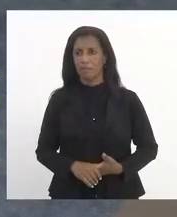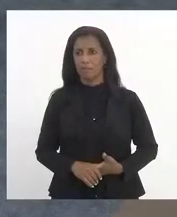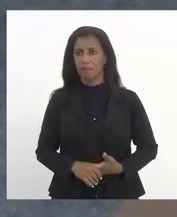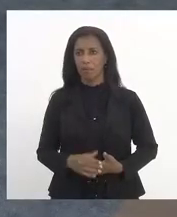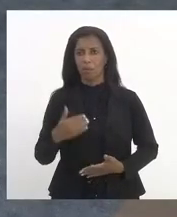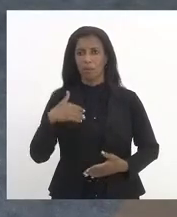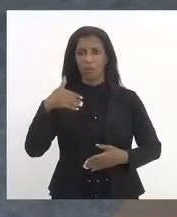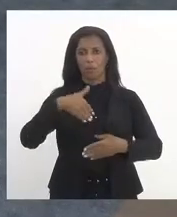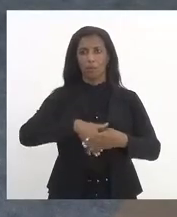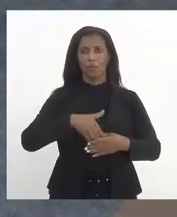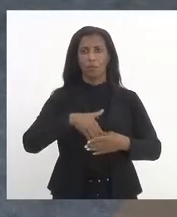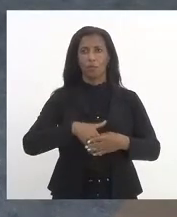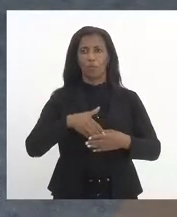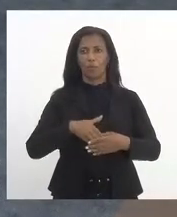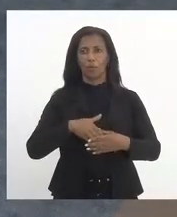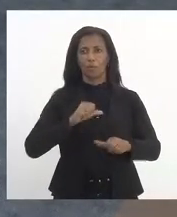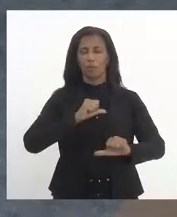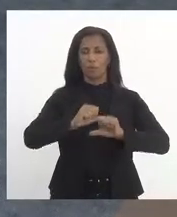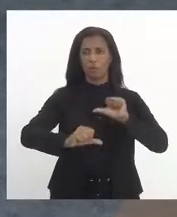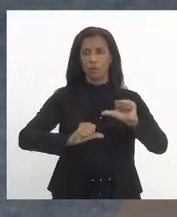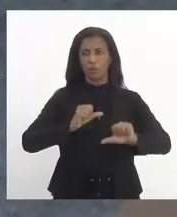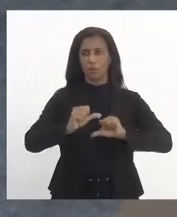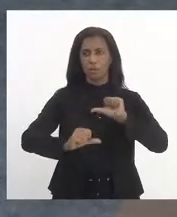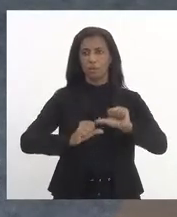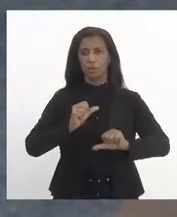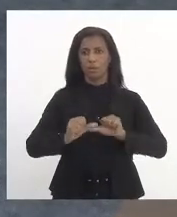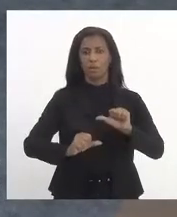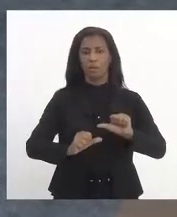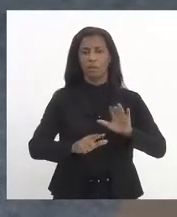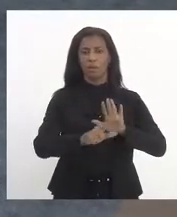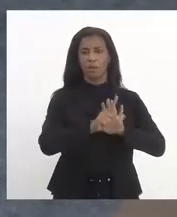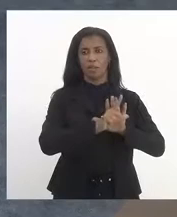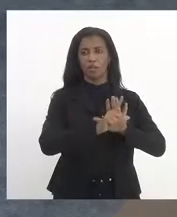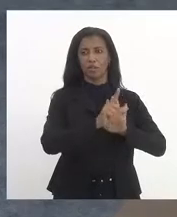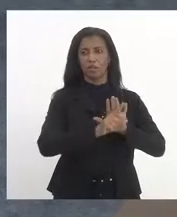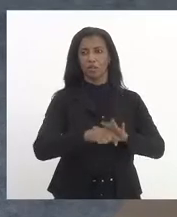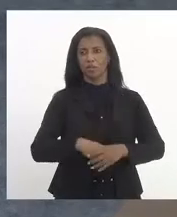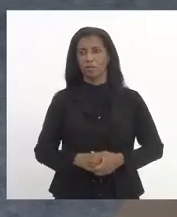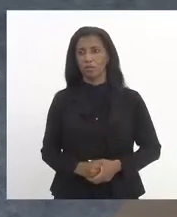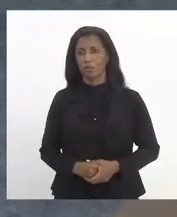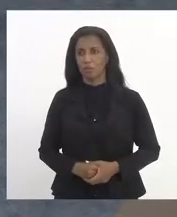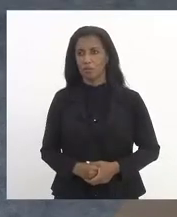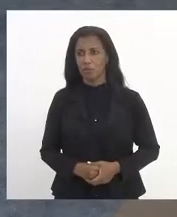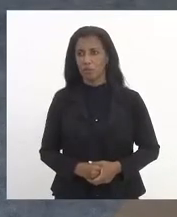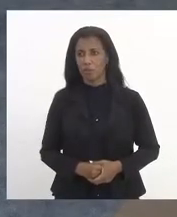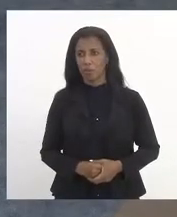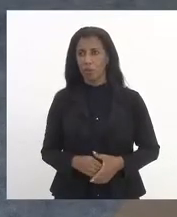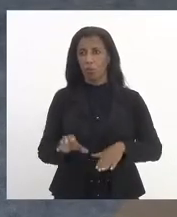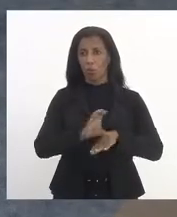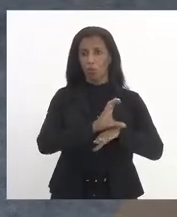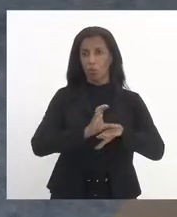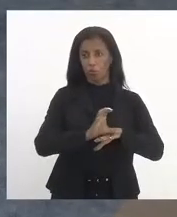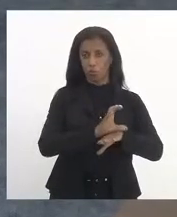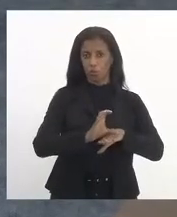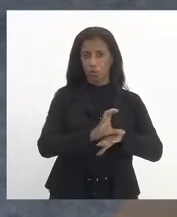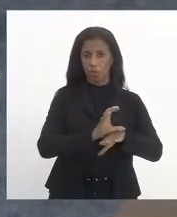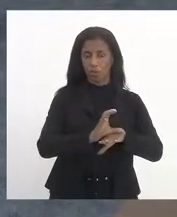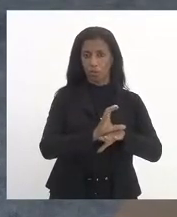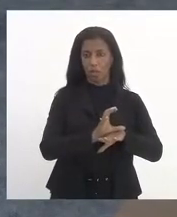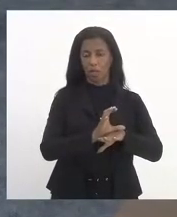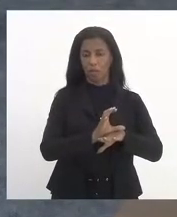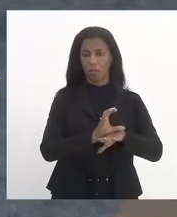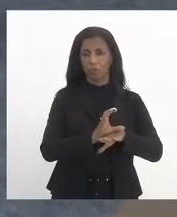o meu voto é pela transformação em indicação legislativa, pela inconstitucionalidade e pela transformação em